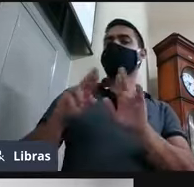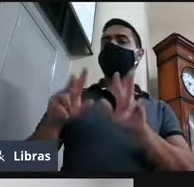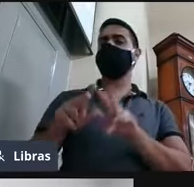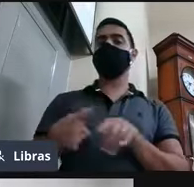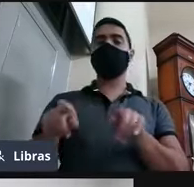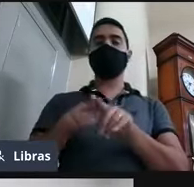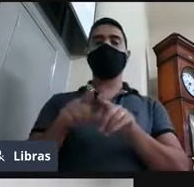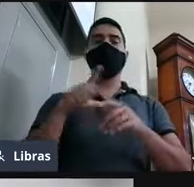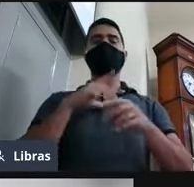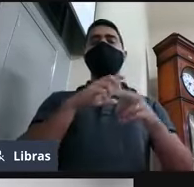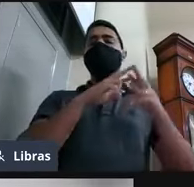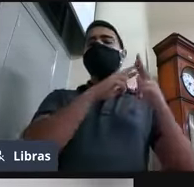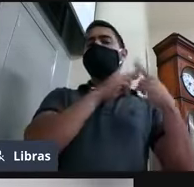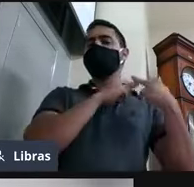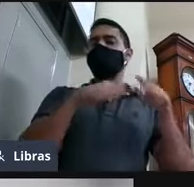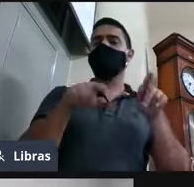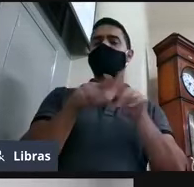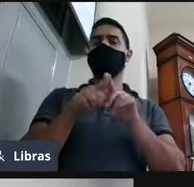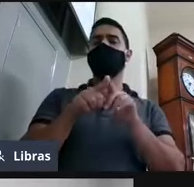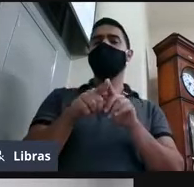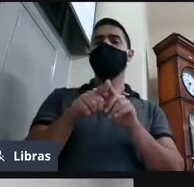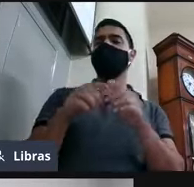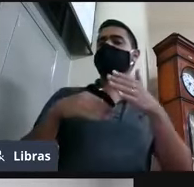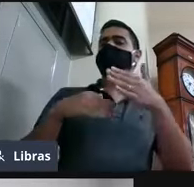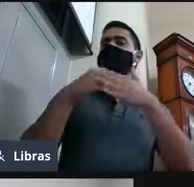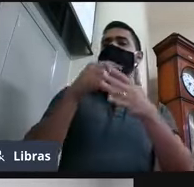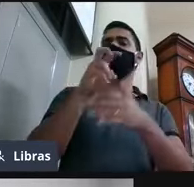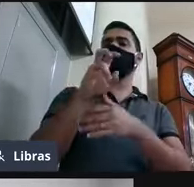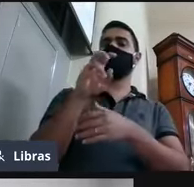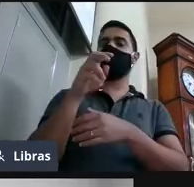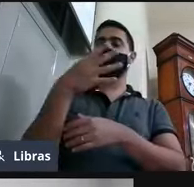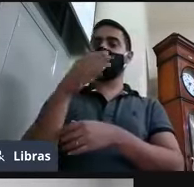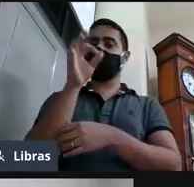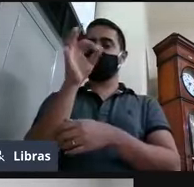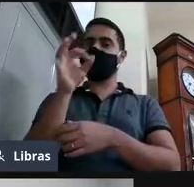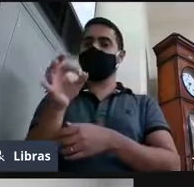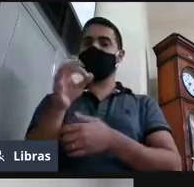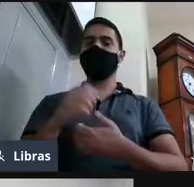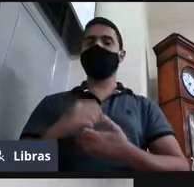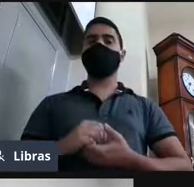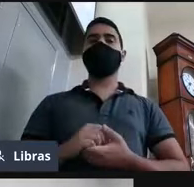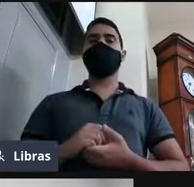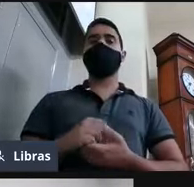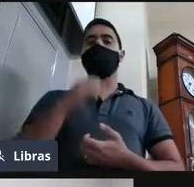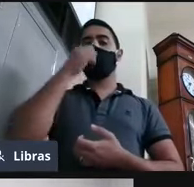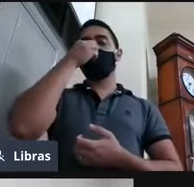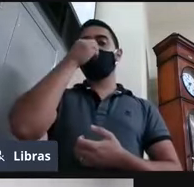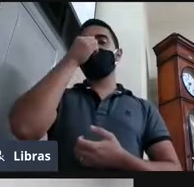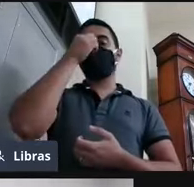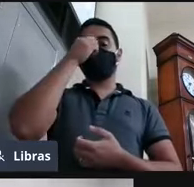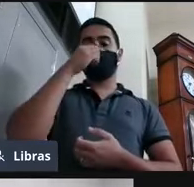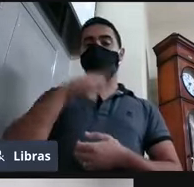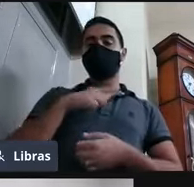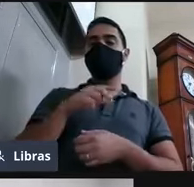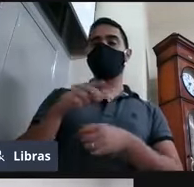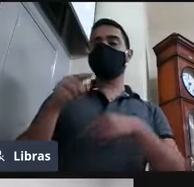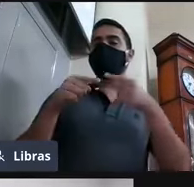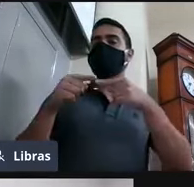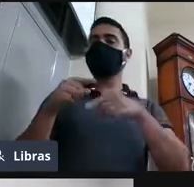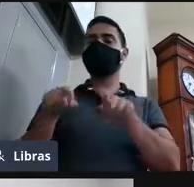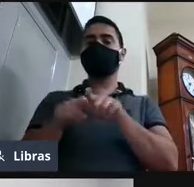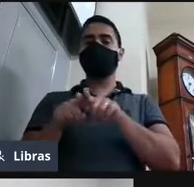de Responsabilidade Fiscal, ao estabelecer um limite máximo de 54% das receitas correntes líquidas para fim de cobertura do gasto com pessoal,